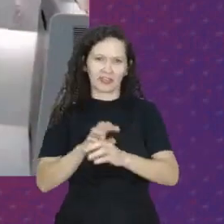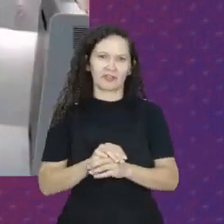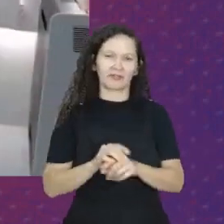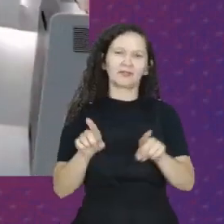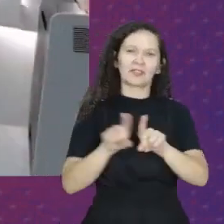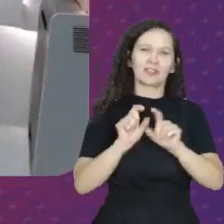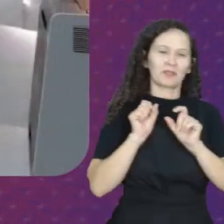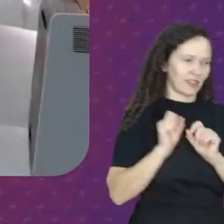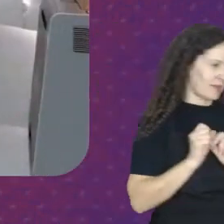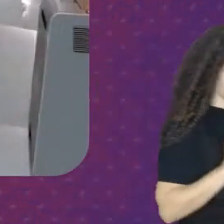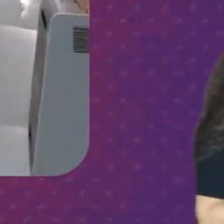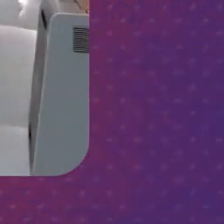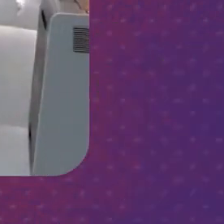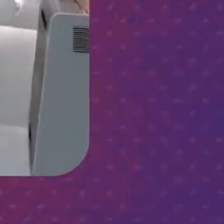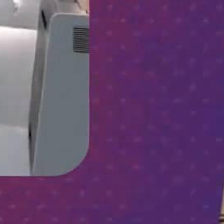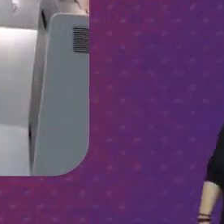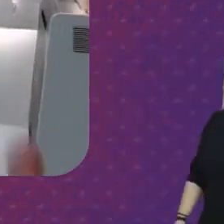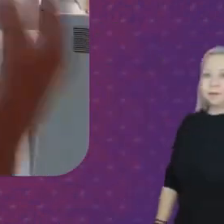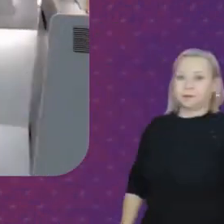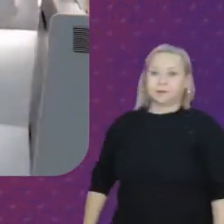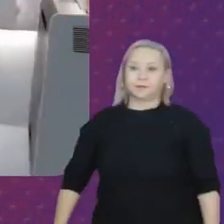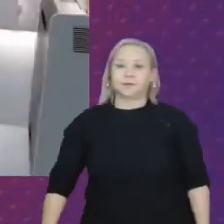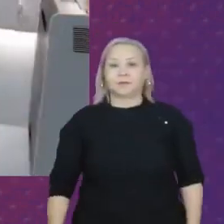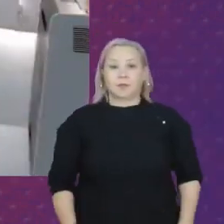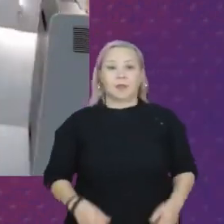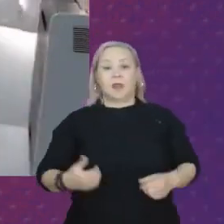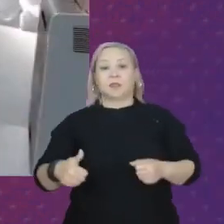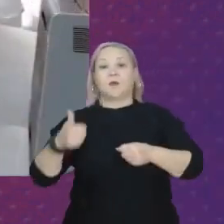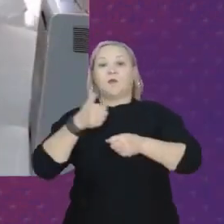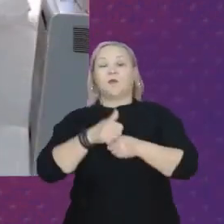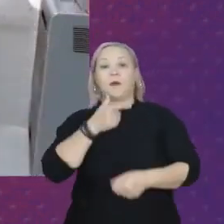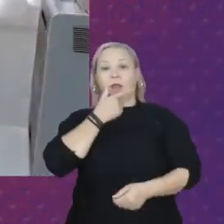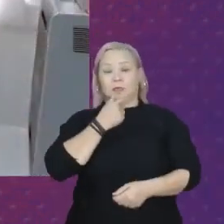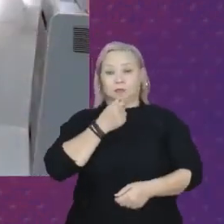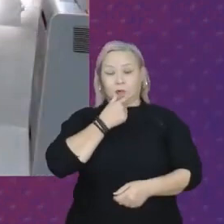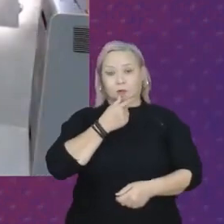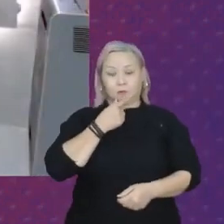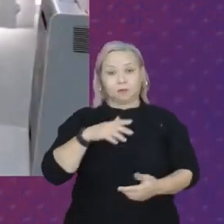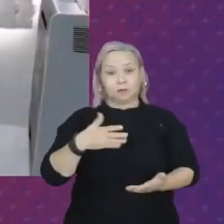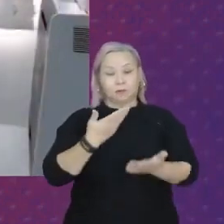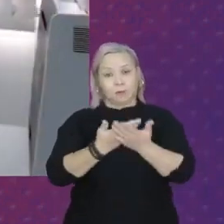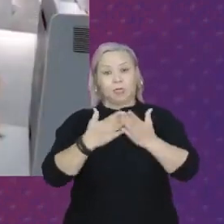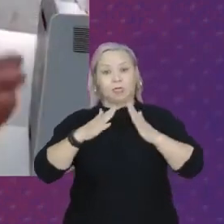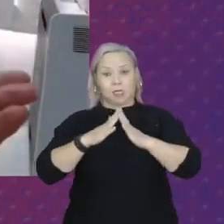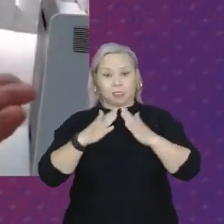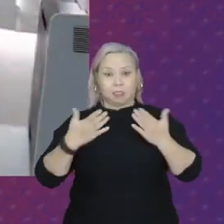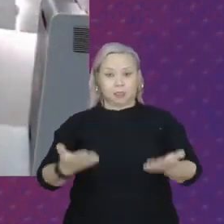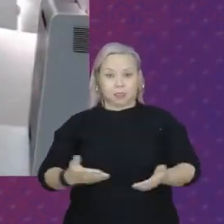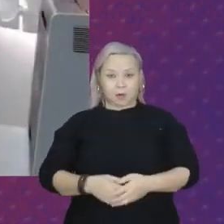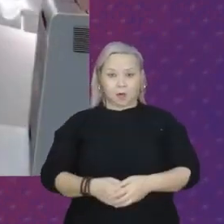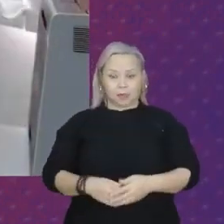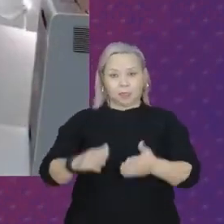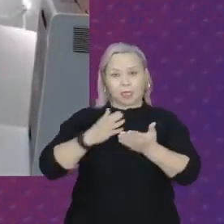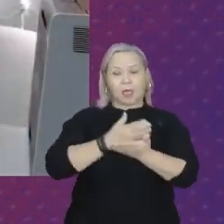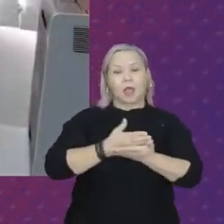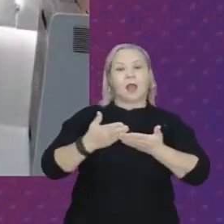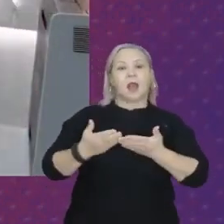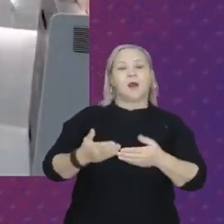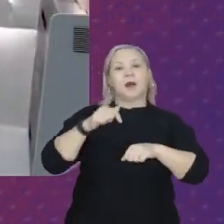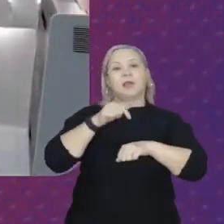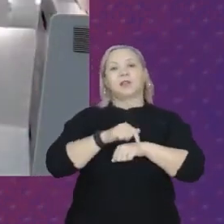também ocupadas por homens. E nas escolas, a partir do momento